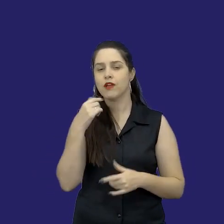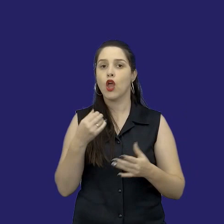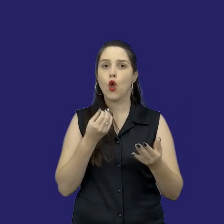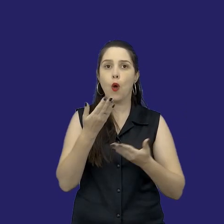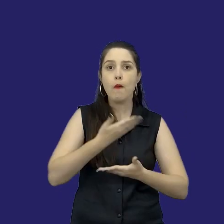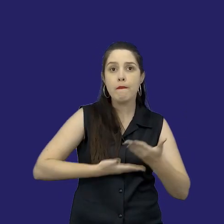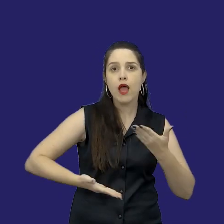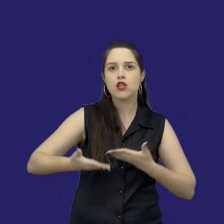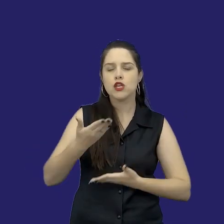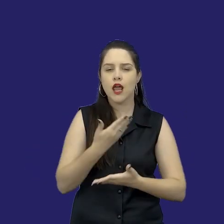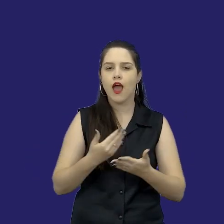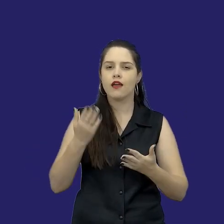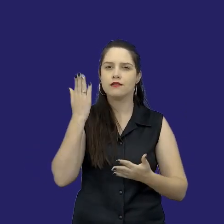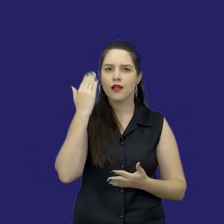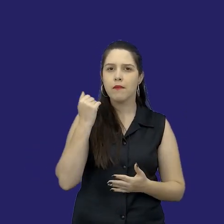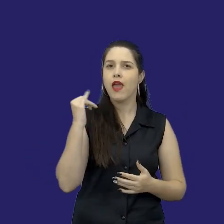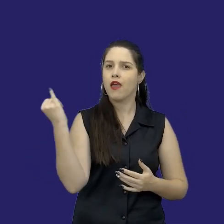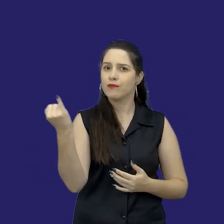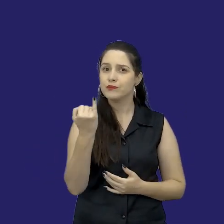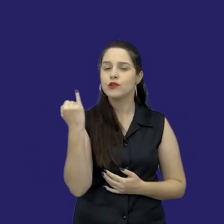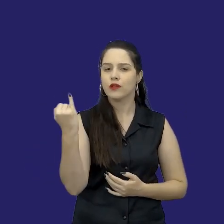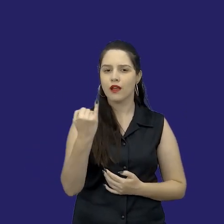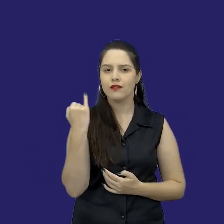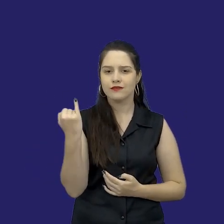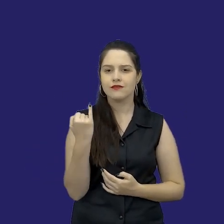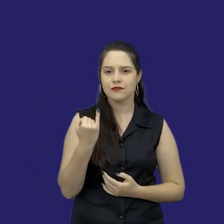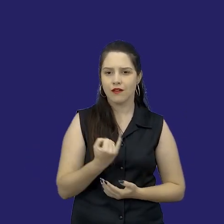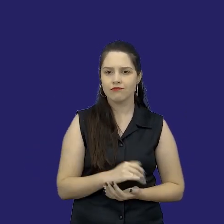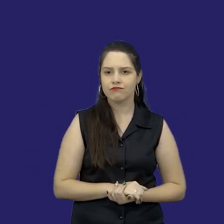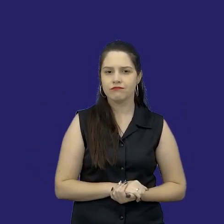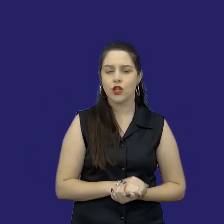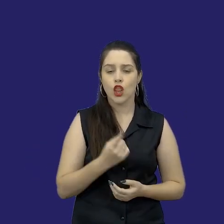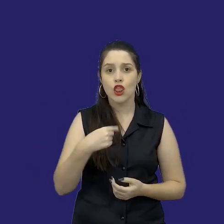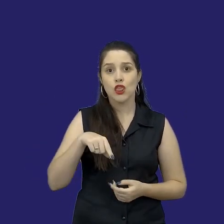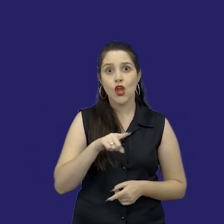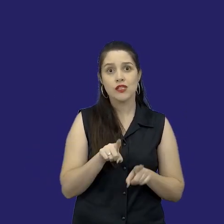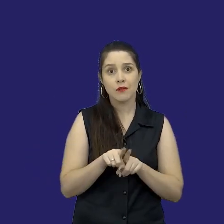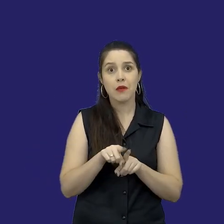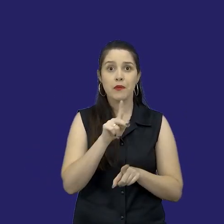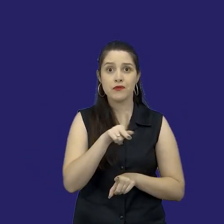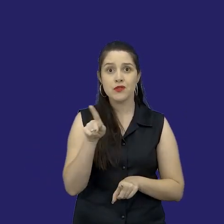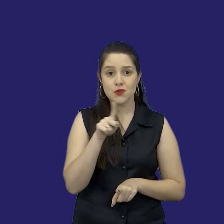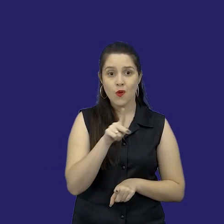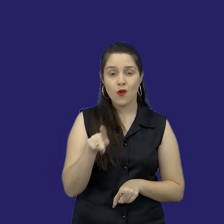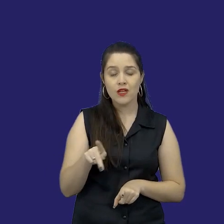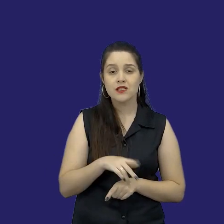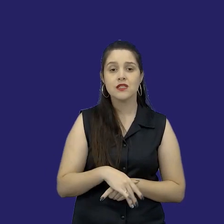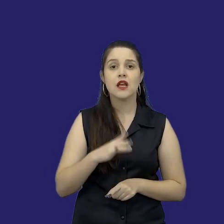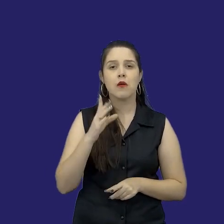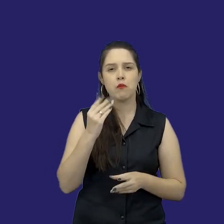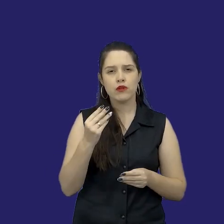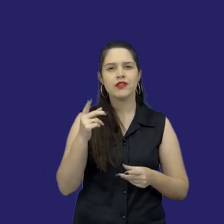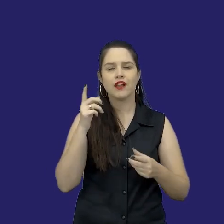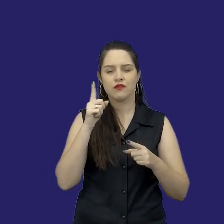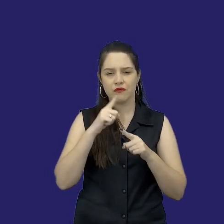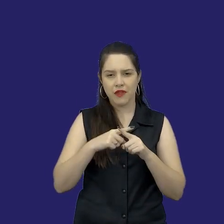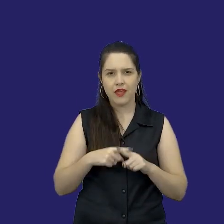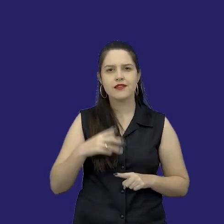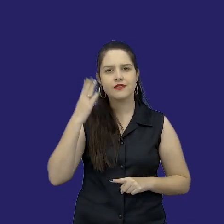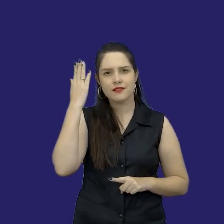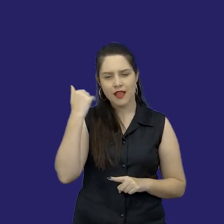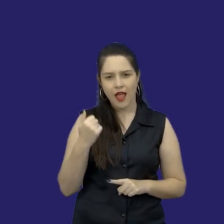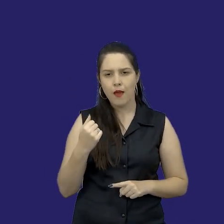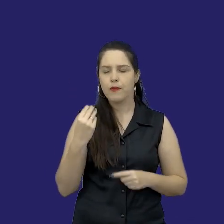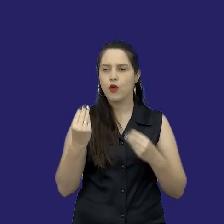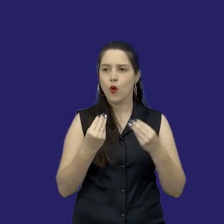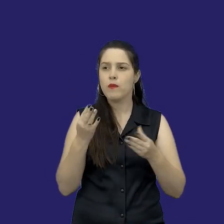compartilhar saberes importantes. Nós, professores, muitas vezes na correria do dia a dia não temos